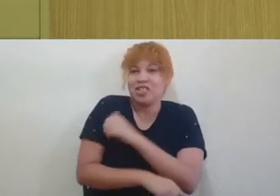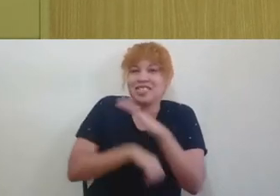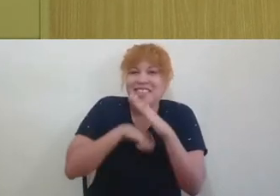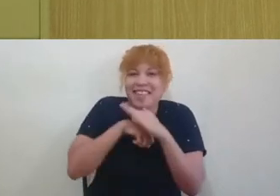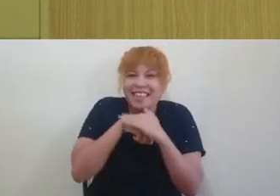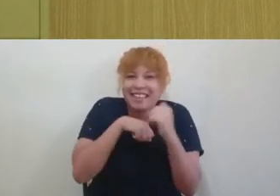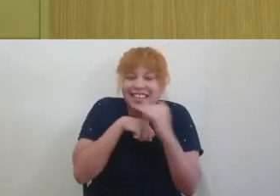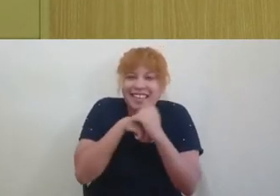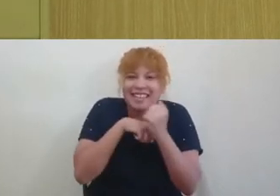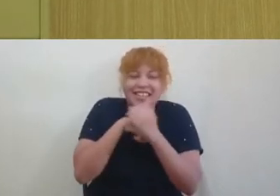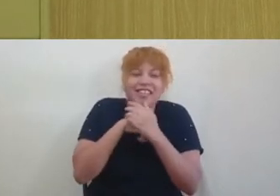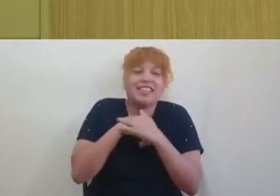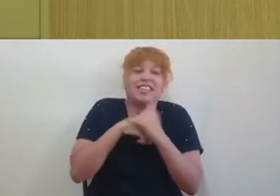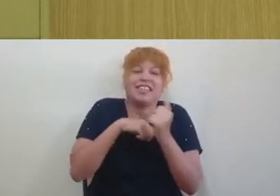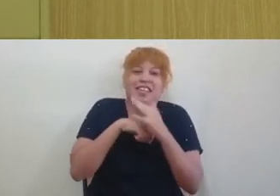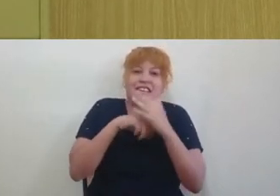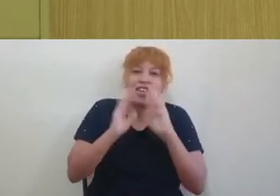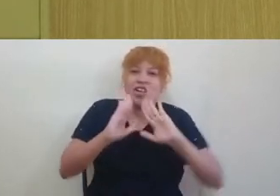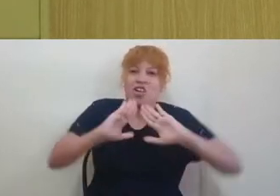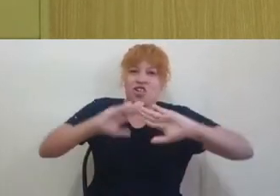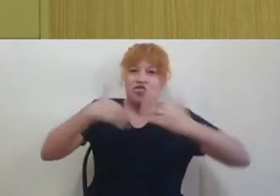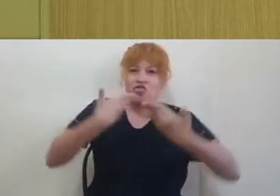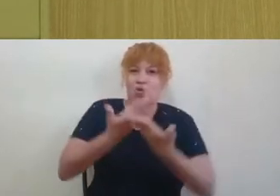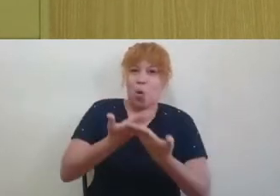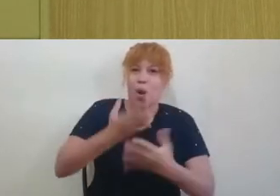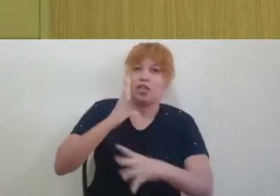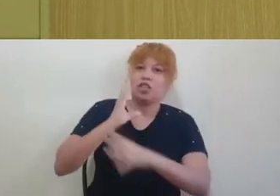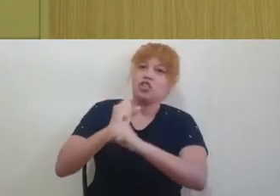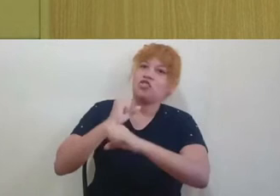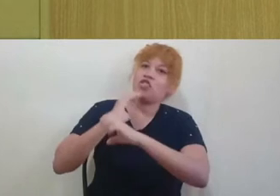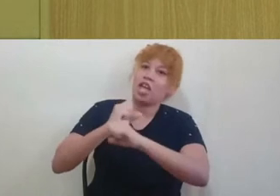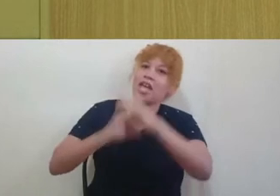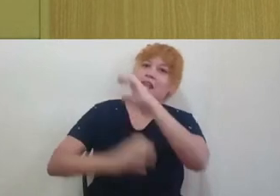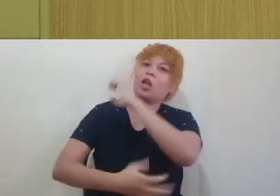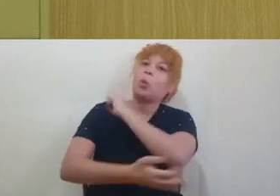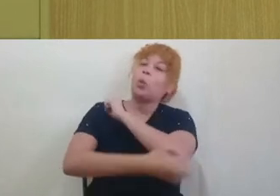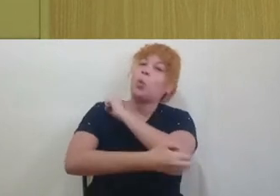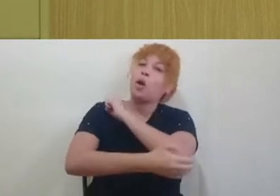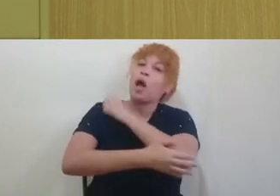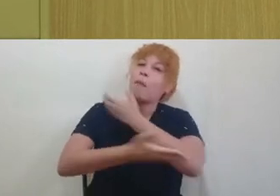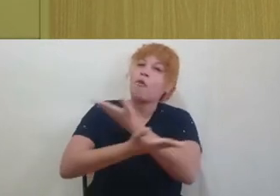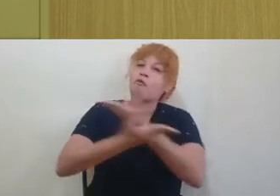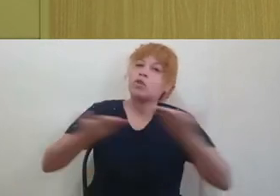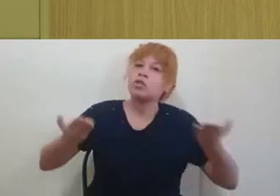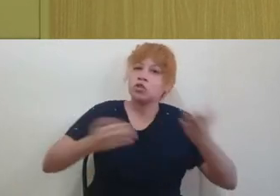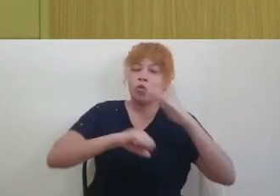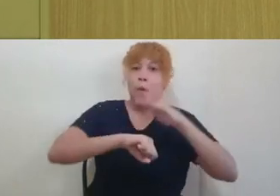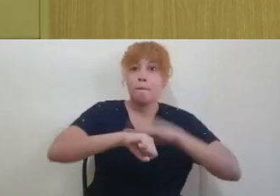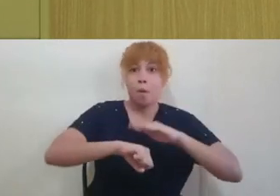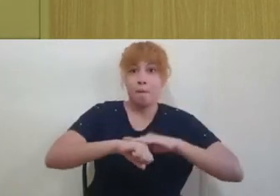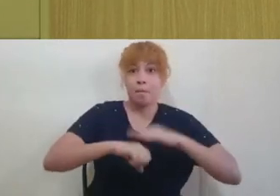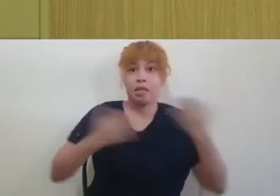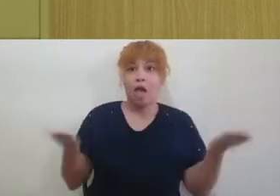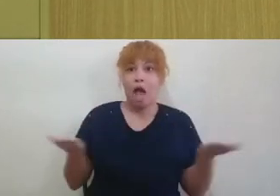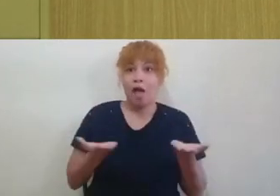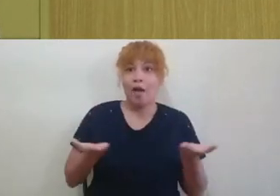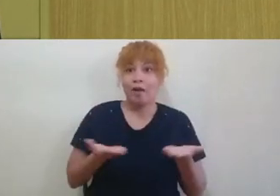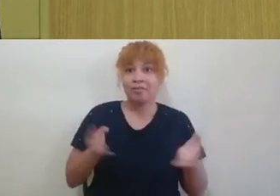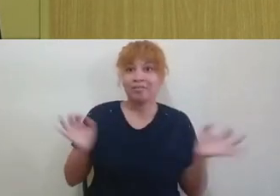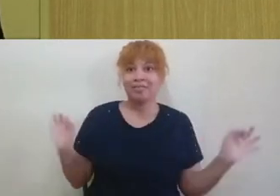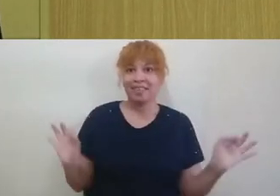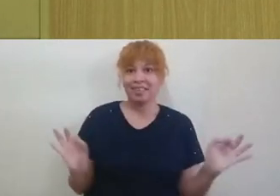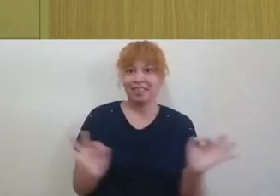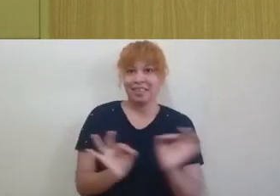nessas etapas nós vivemos um momento, foram anos de trabalho, mérito de vocês de chegarem